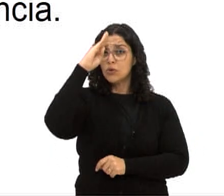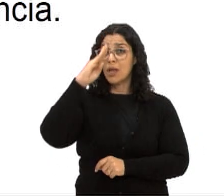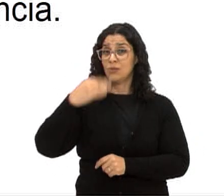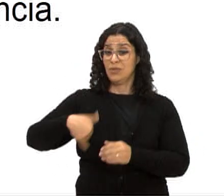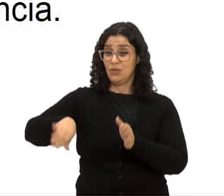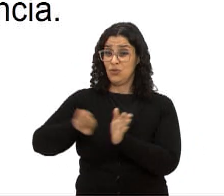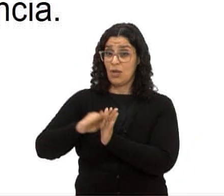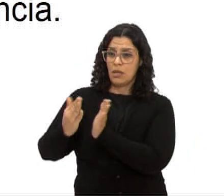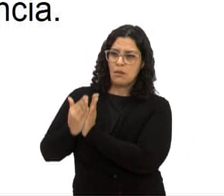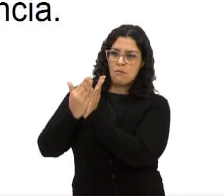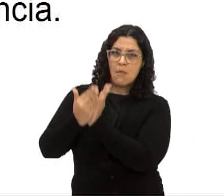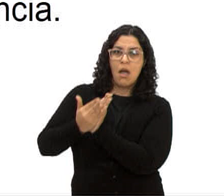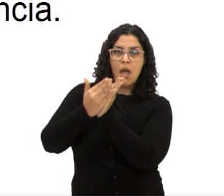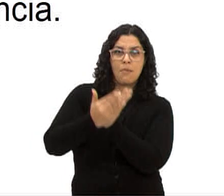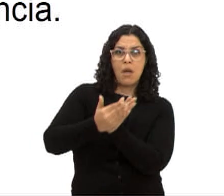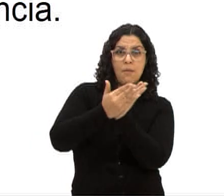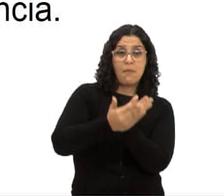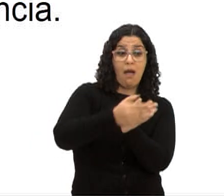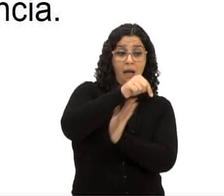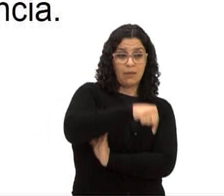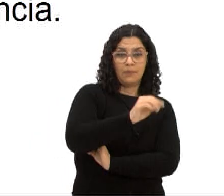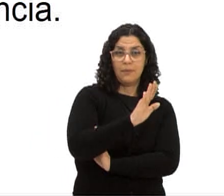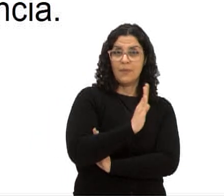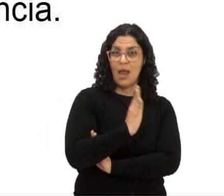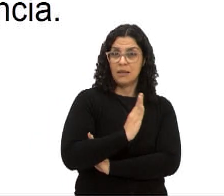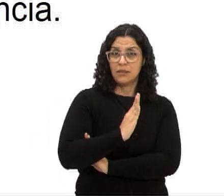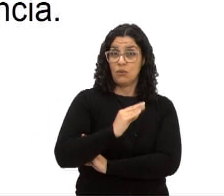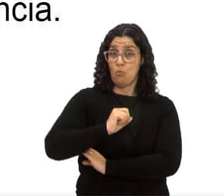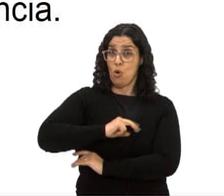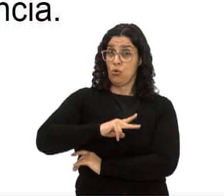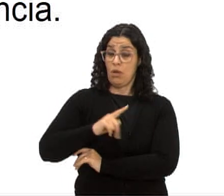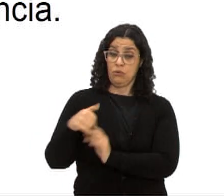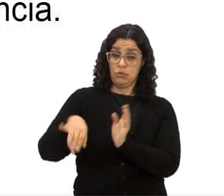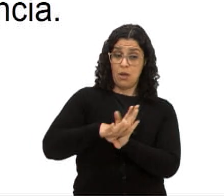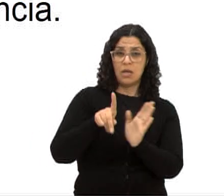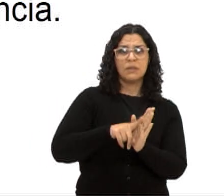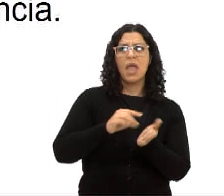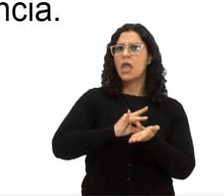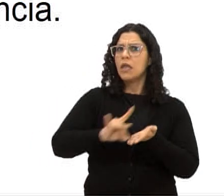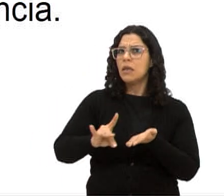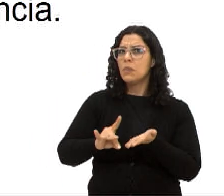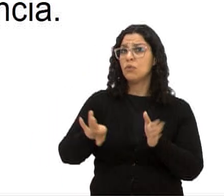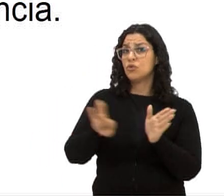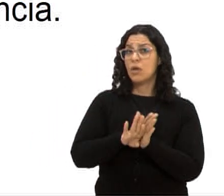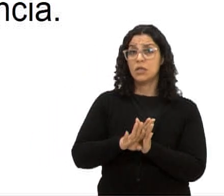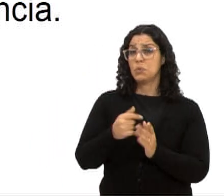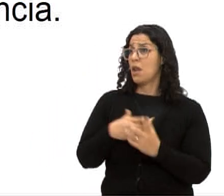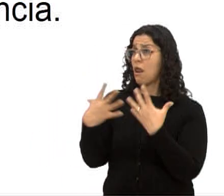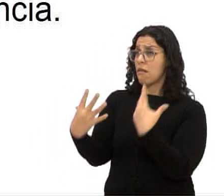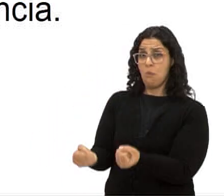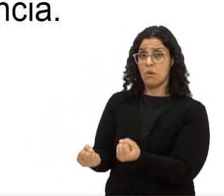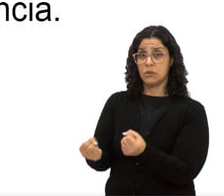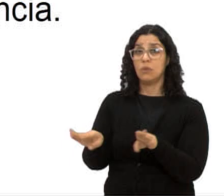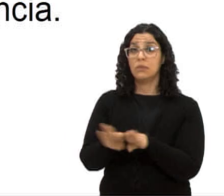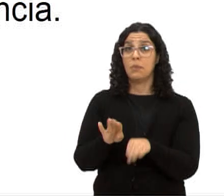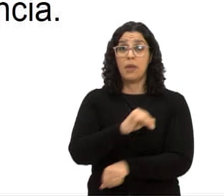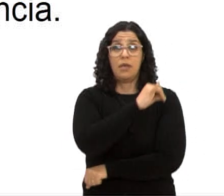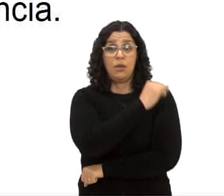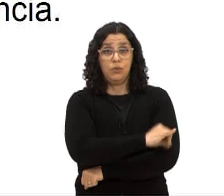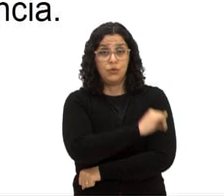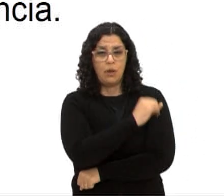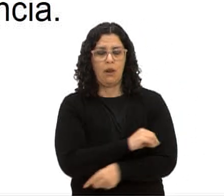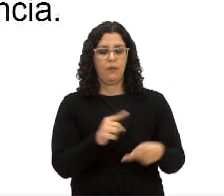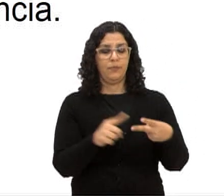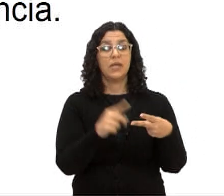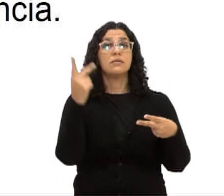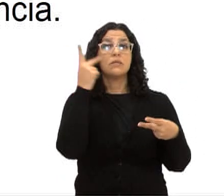de Portugal sem o seu consentimento. Naquele contexto, as elites do Centro-Sul, as províncias de Rio de Janeiro,